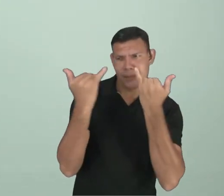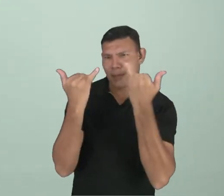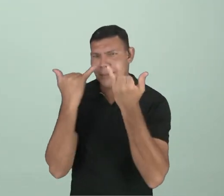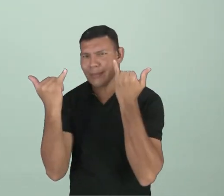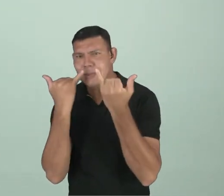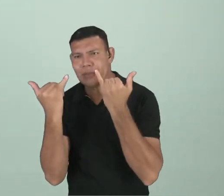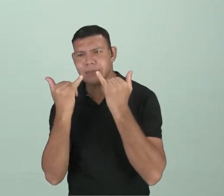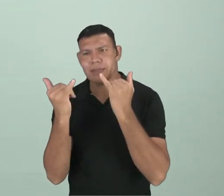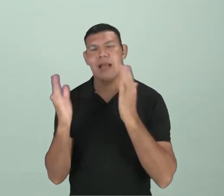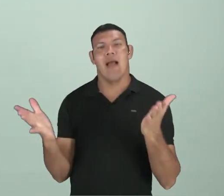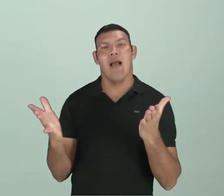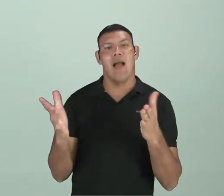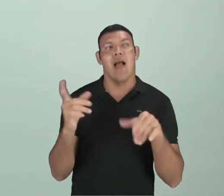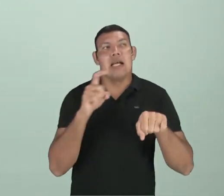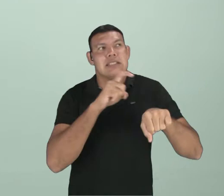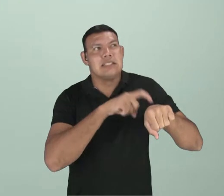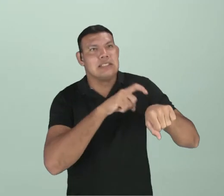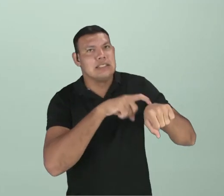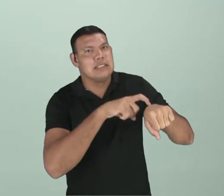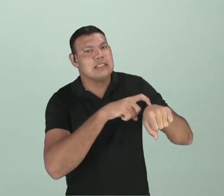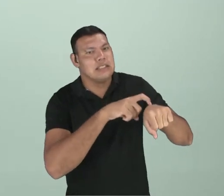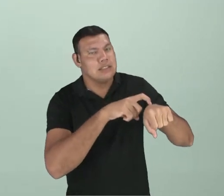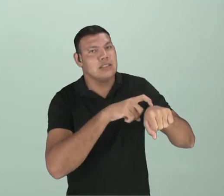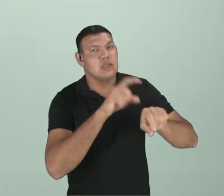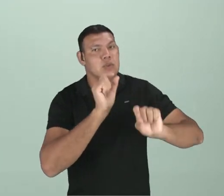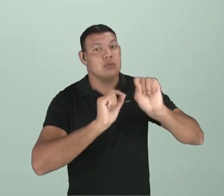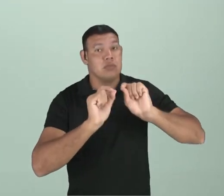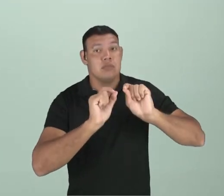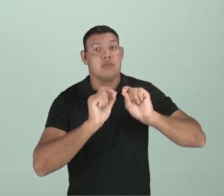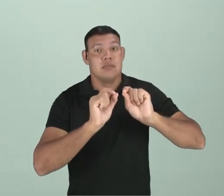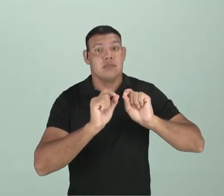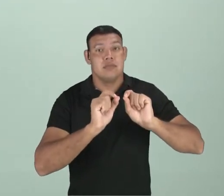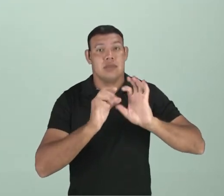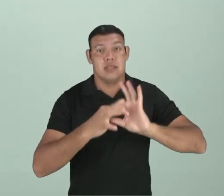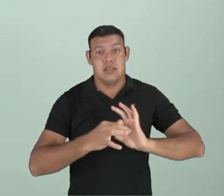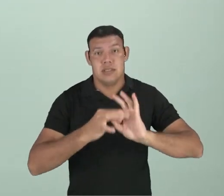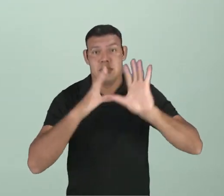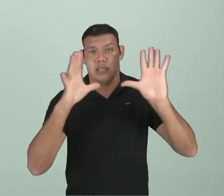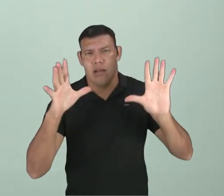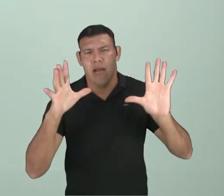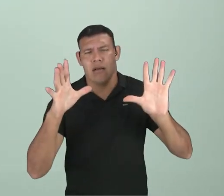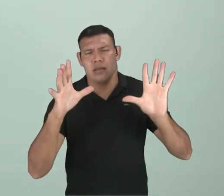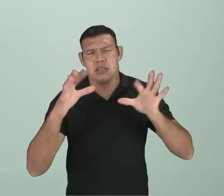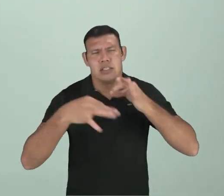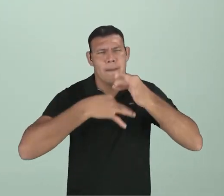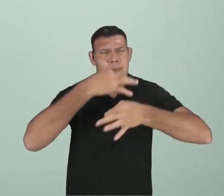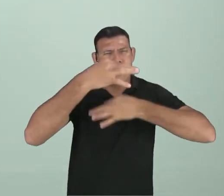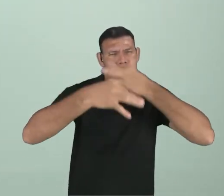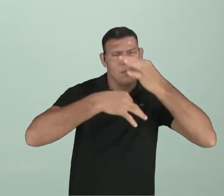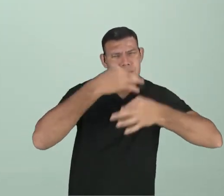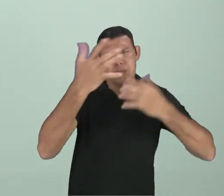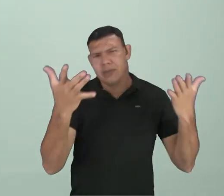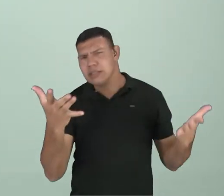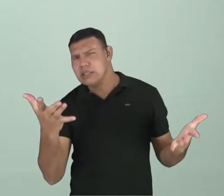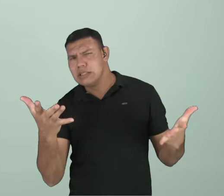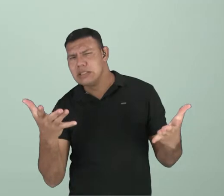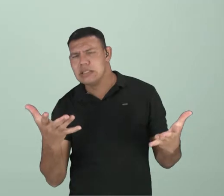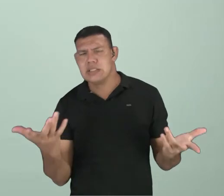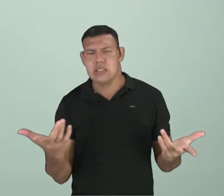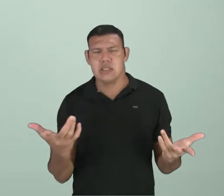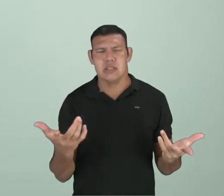tem atrelado ao momento de deliberação, né? Porque antes de ele deliberar, antes de ele julgar, antes de